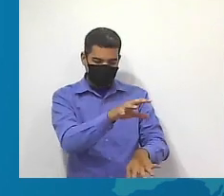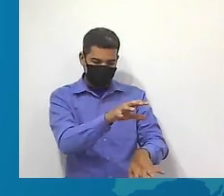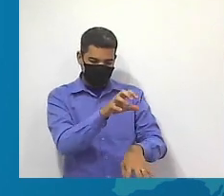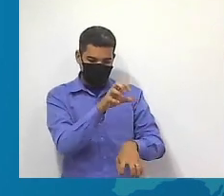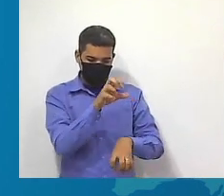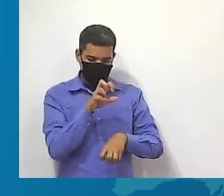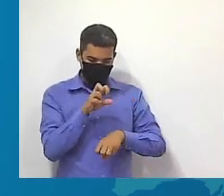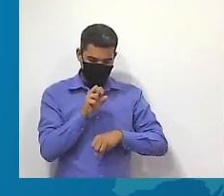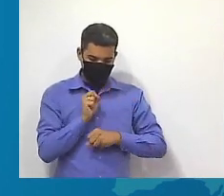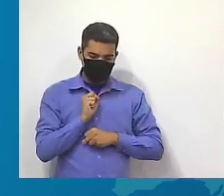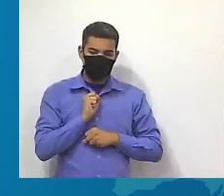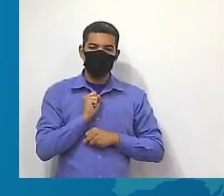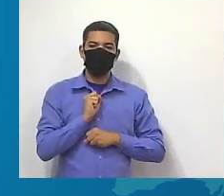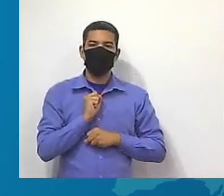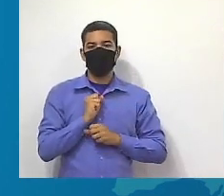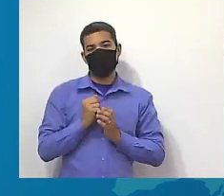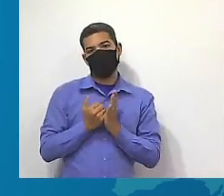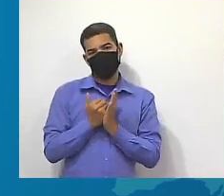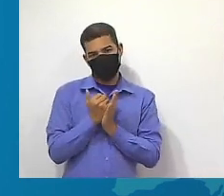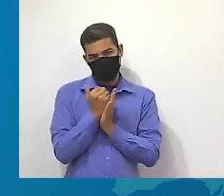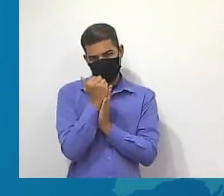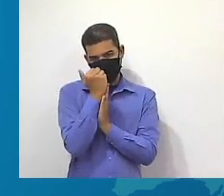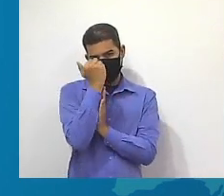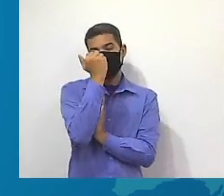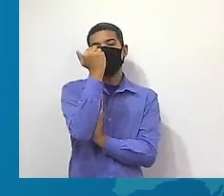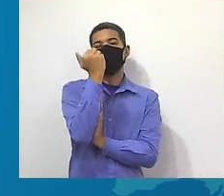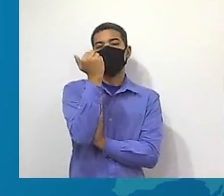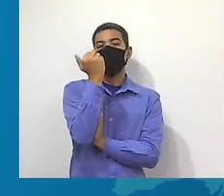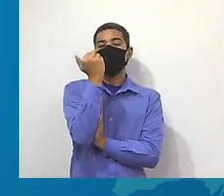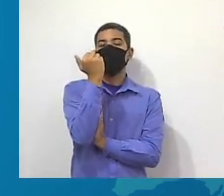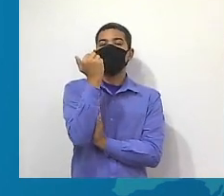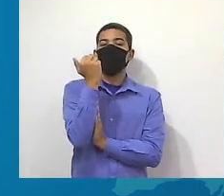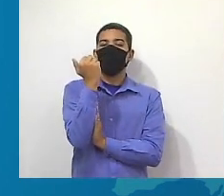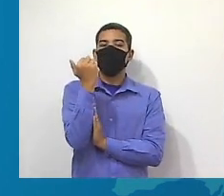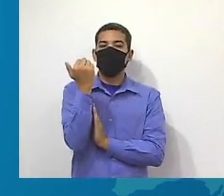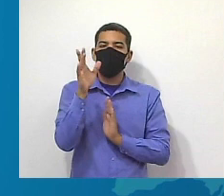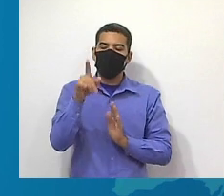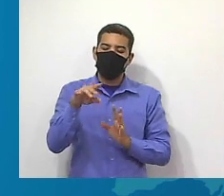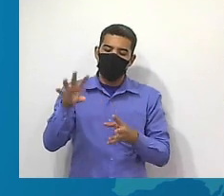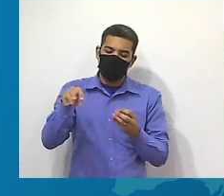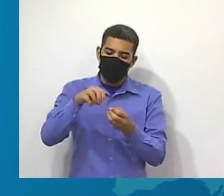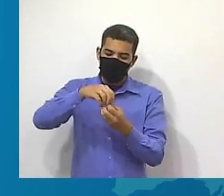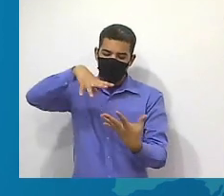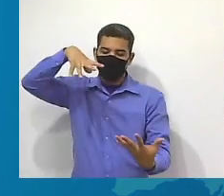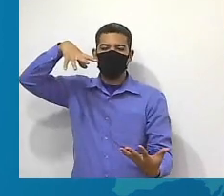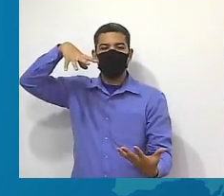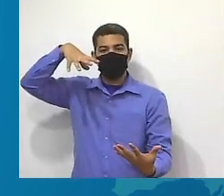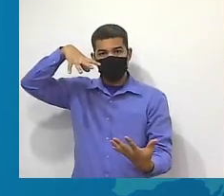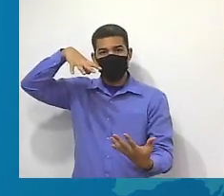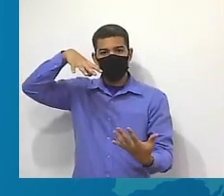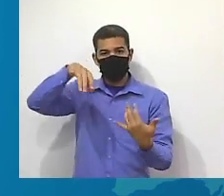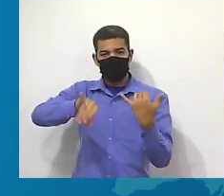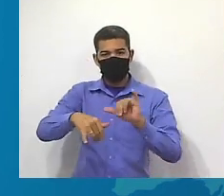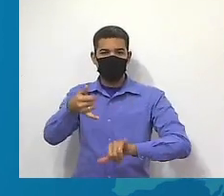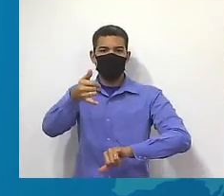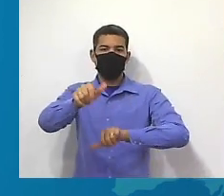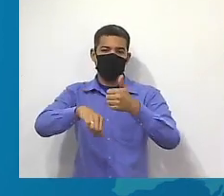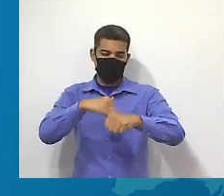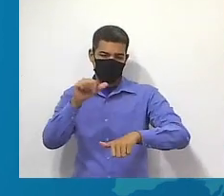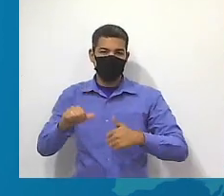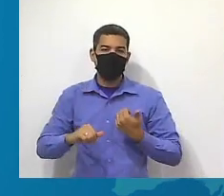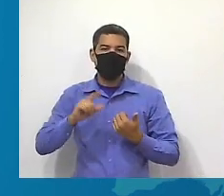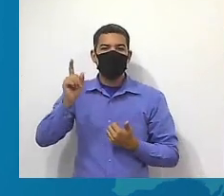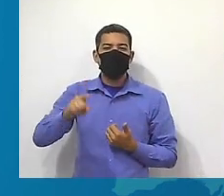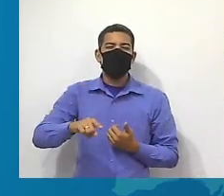sua temperatura elevada. Então, essa é a mágica por trás das reações químicas.